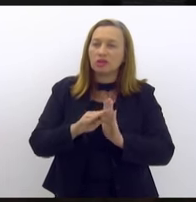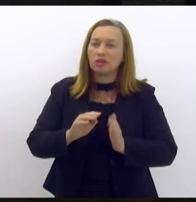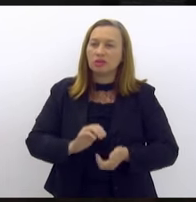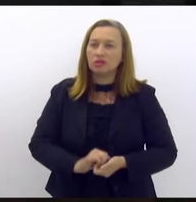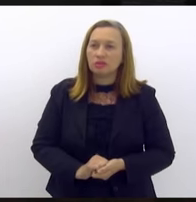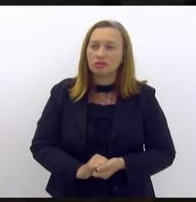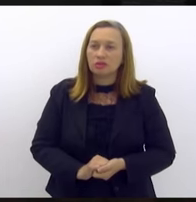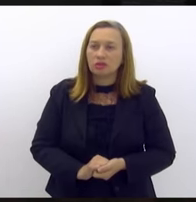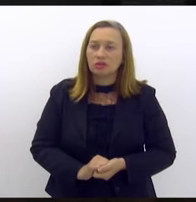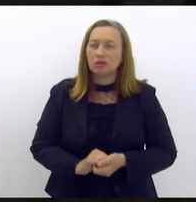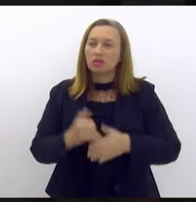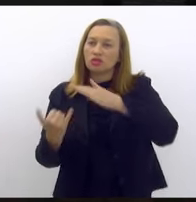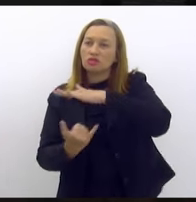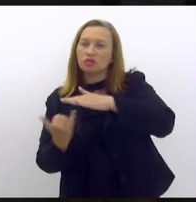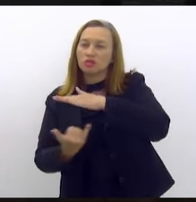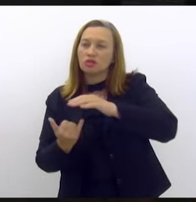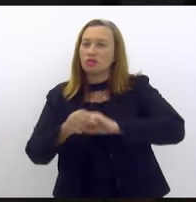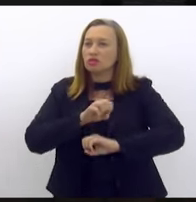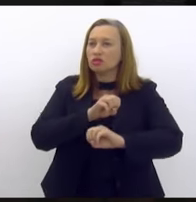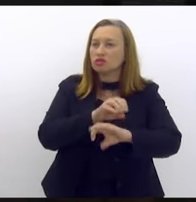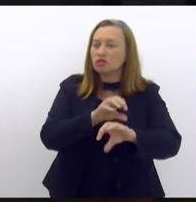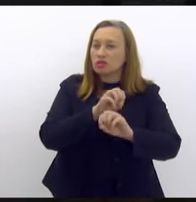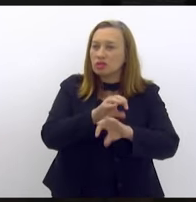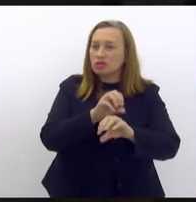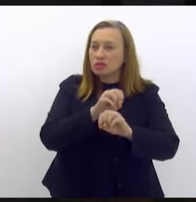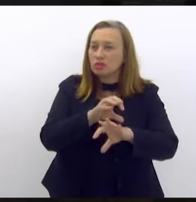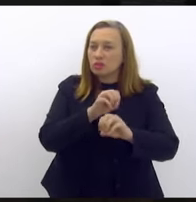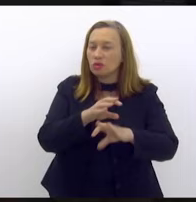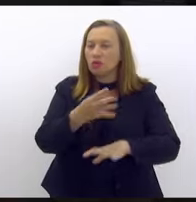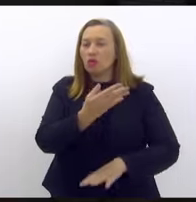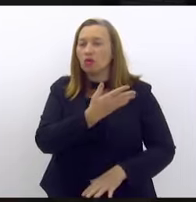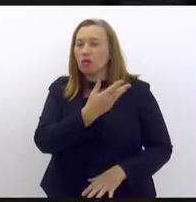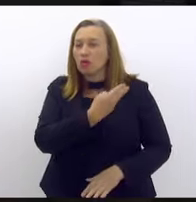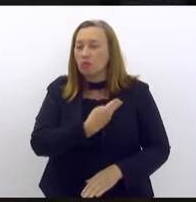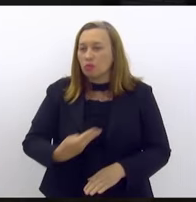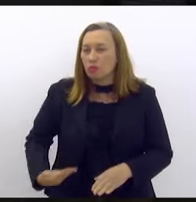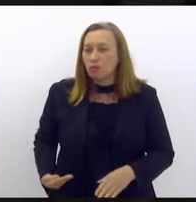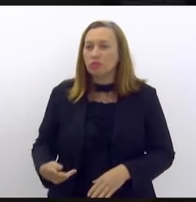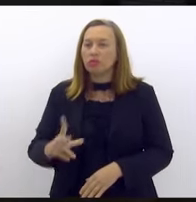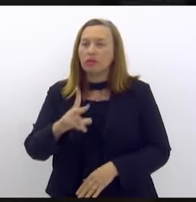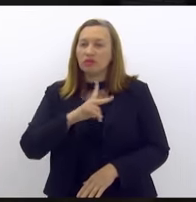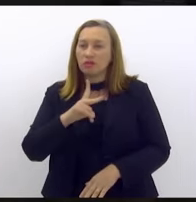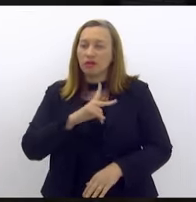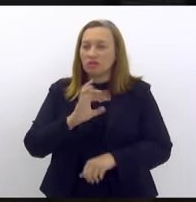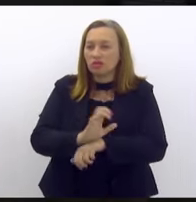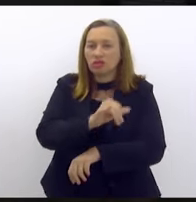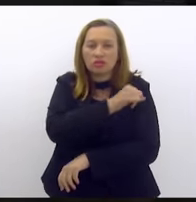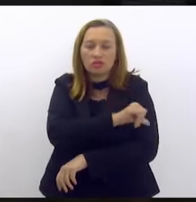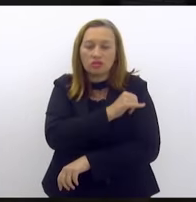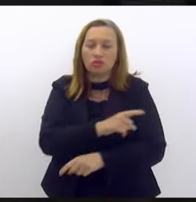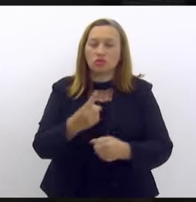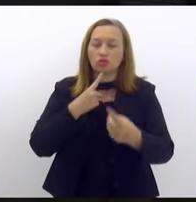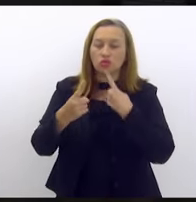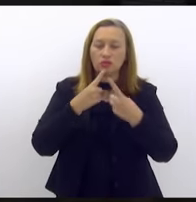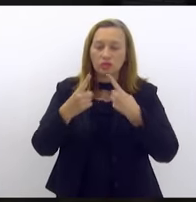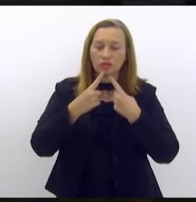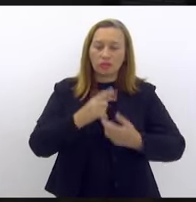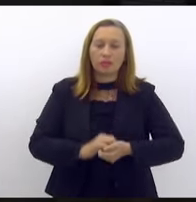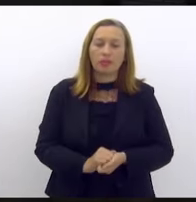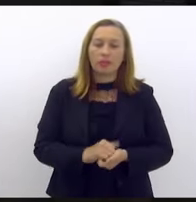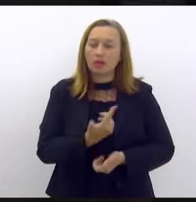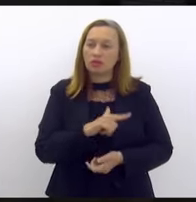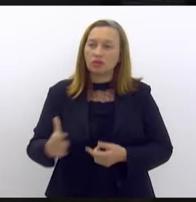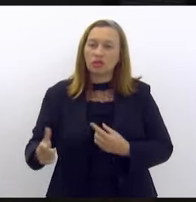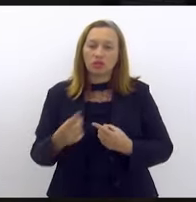matriculados nas instituições de ensino de rede pública e privada no âmbito do Estado do Rio de Janeiro. Em discussão, não